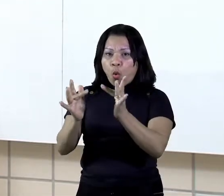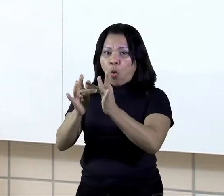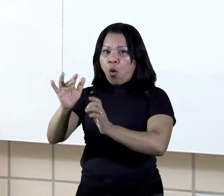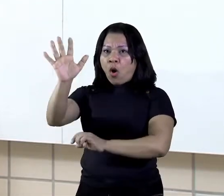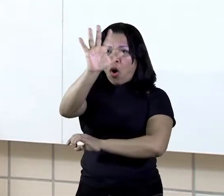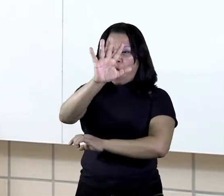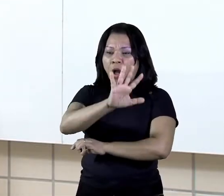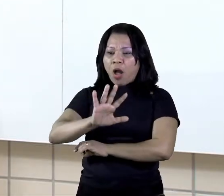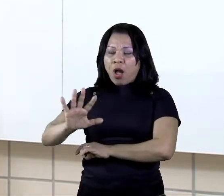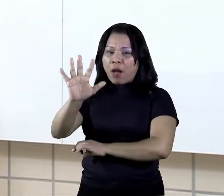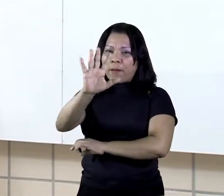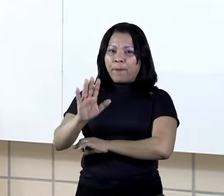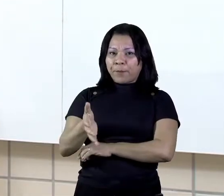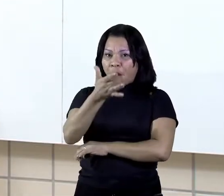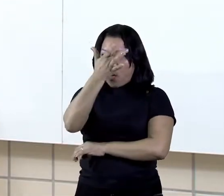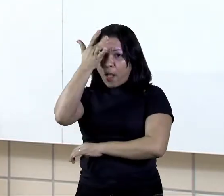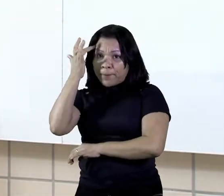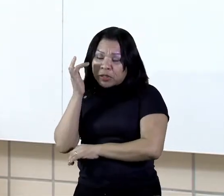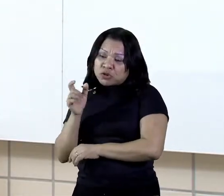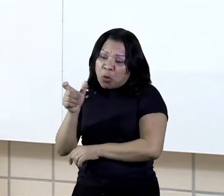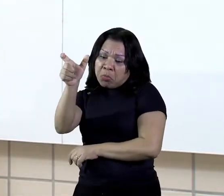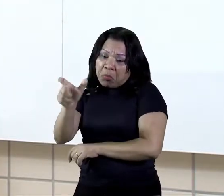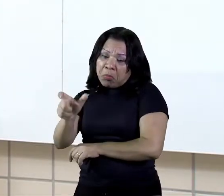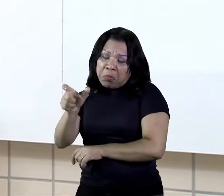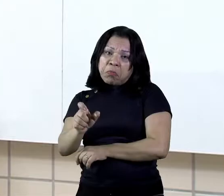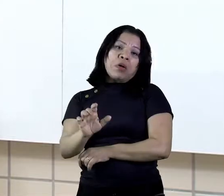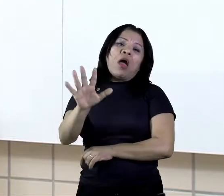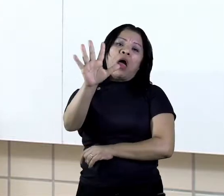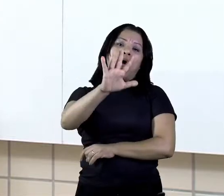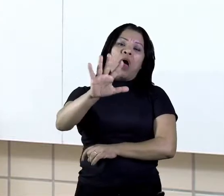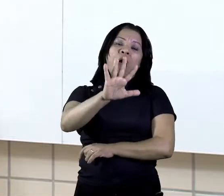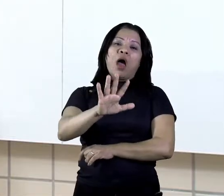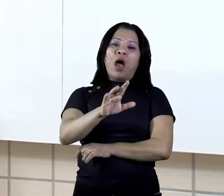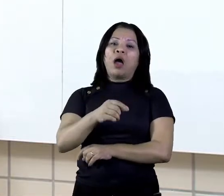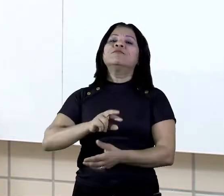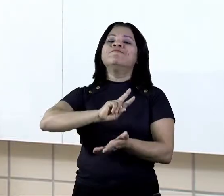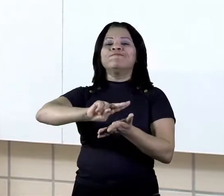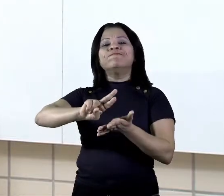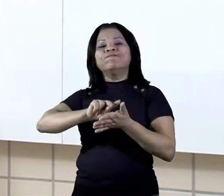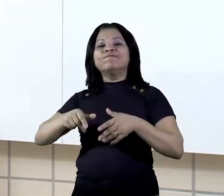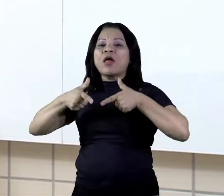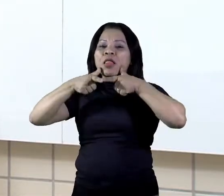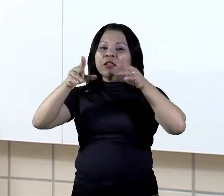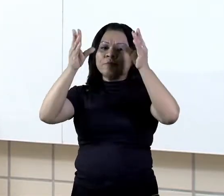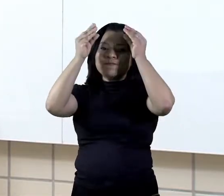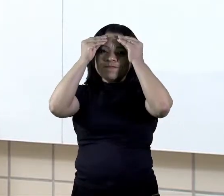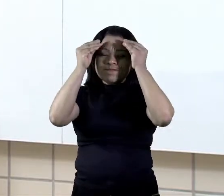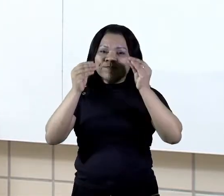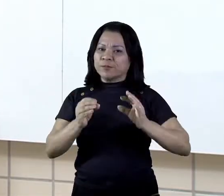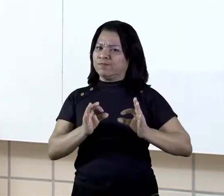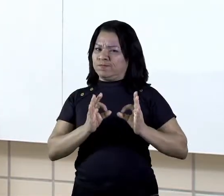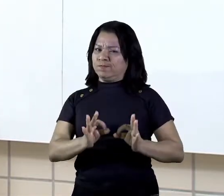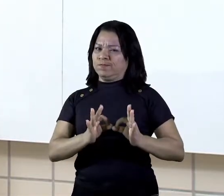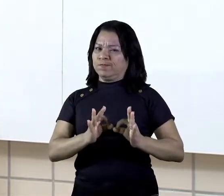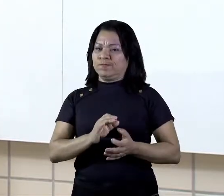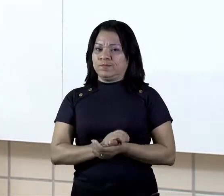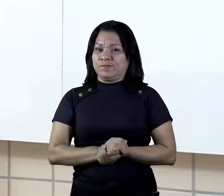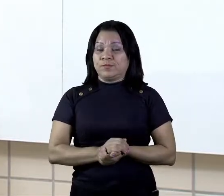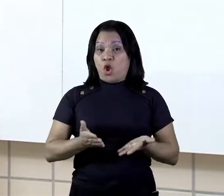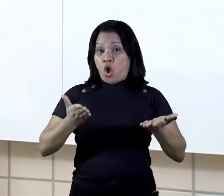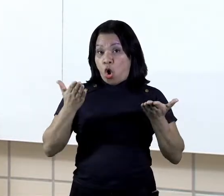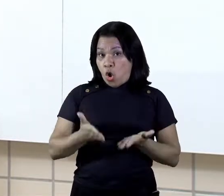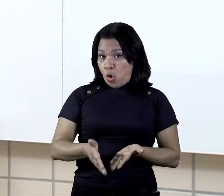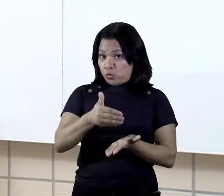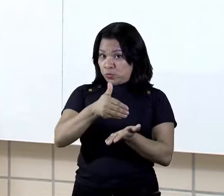pessoa. De qual região ela é, a variação linguística também. Então, certinho? Hoje, continuando sobre